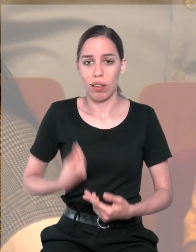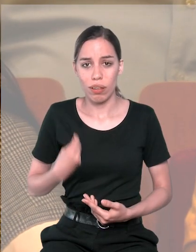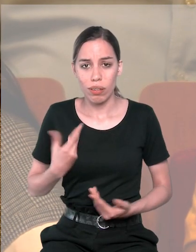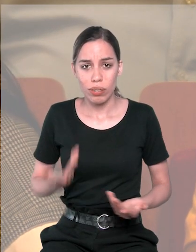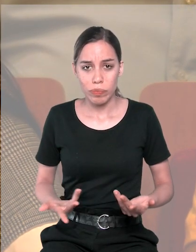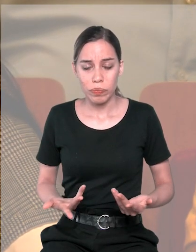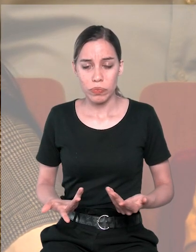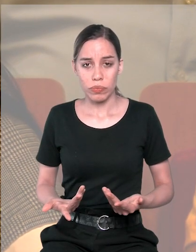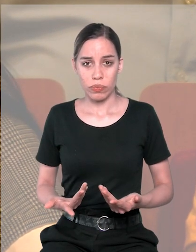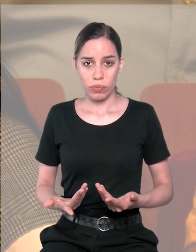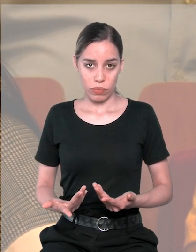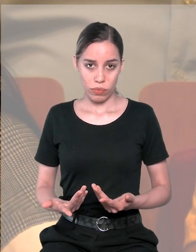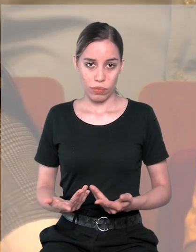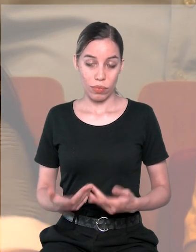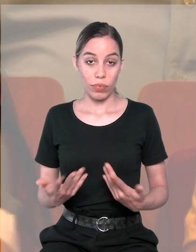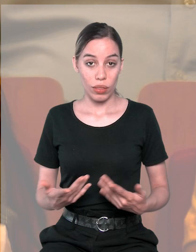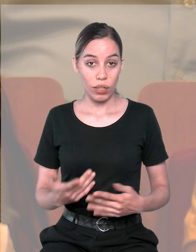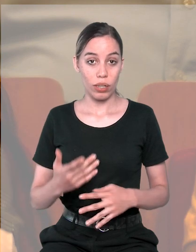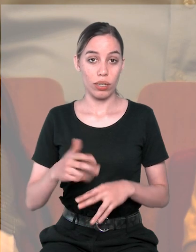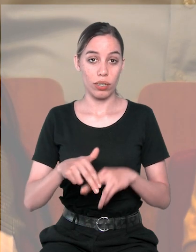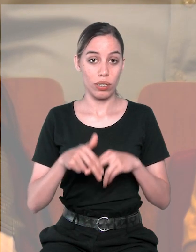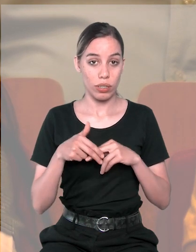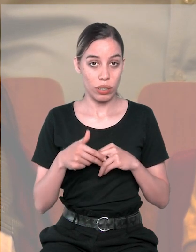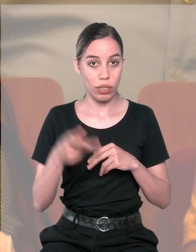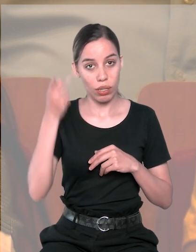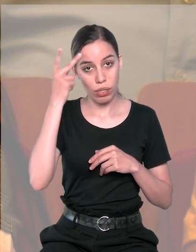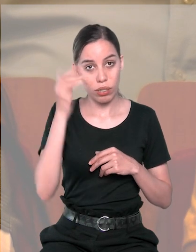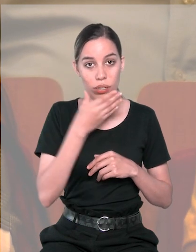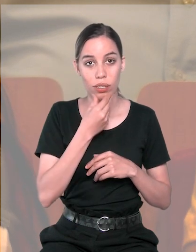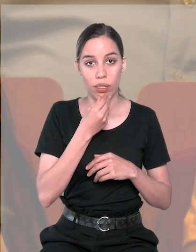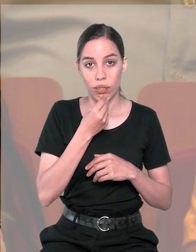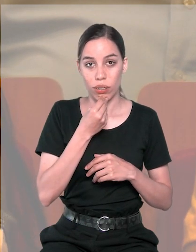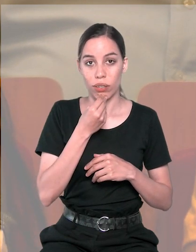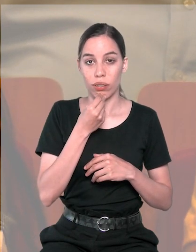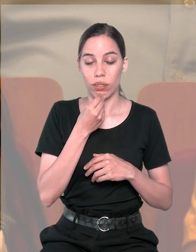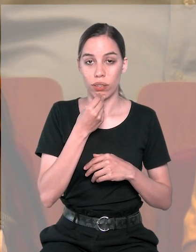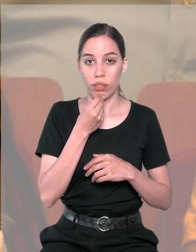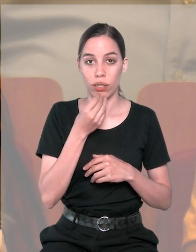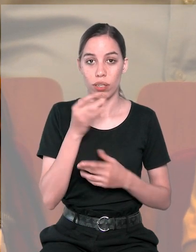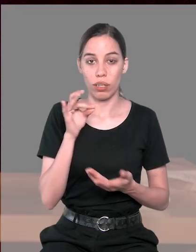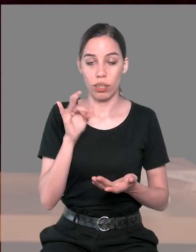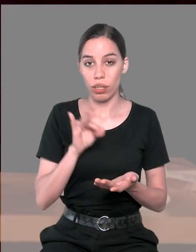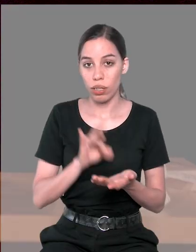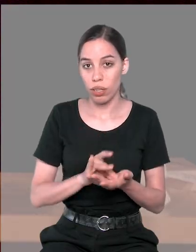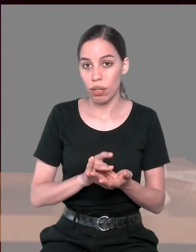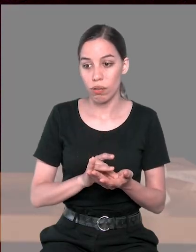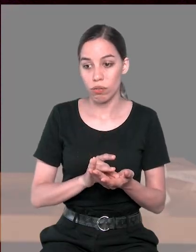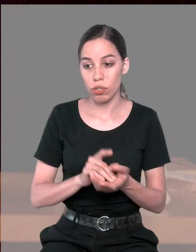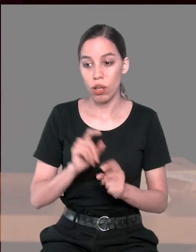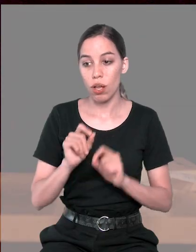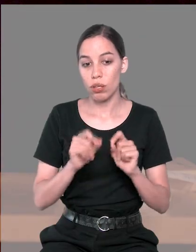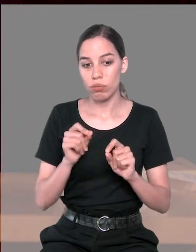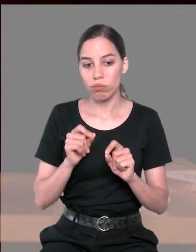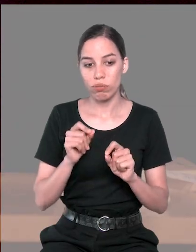espectadora toma notas da palestra em seu caderno. Que é isso que para ele vai estar fundamentalmente em jogo. Né? E isso é o que é